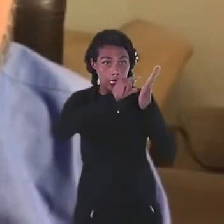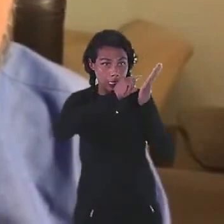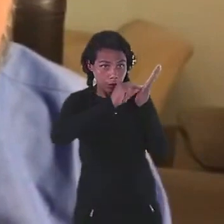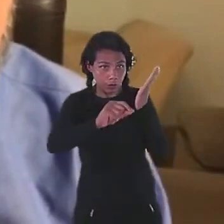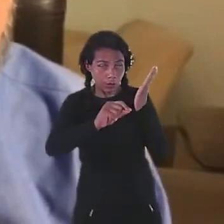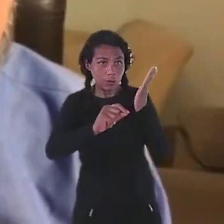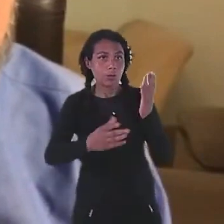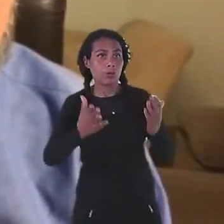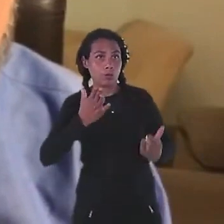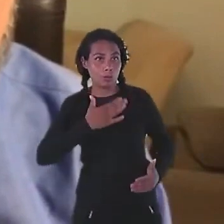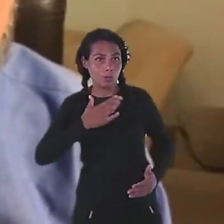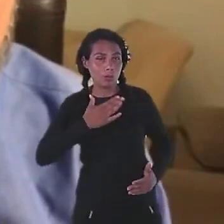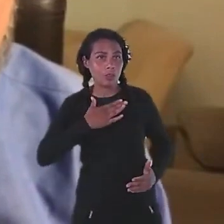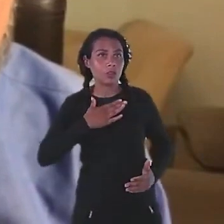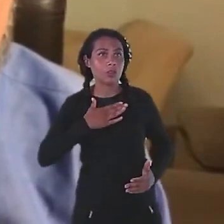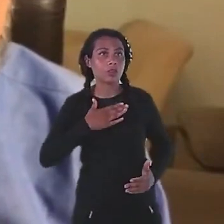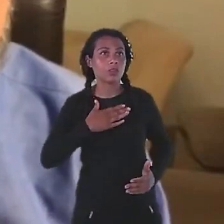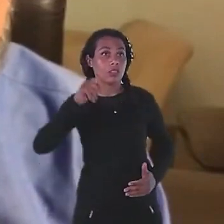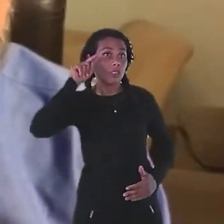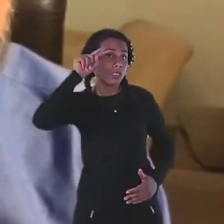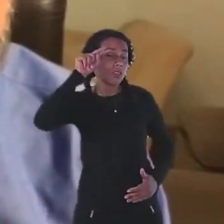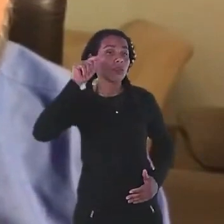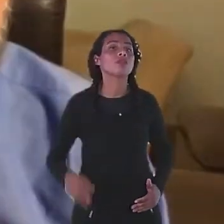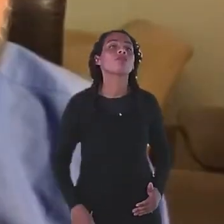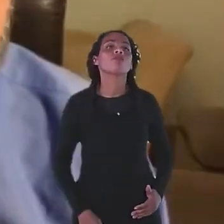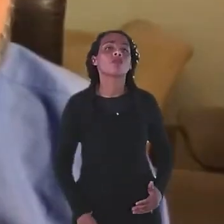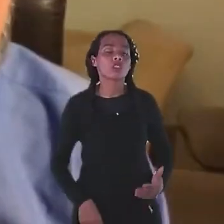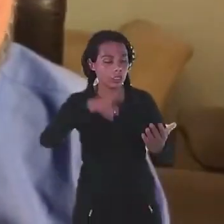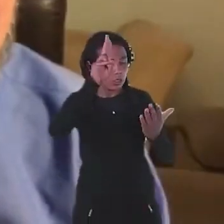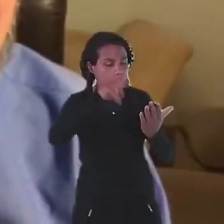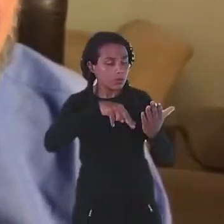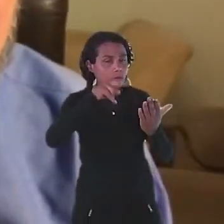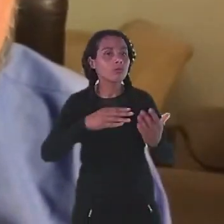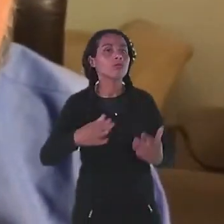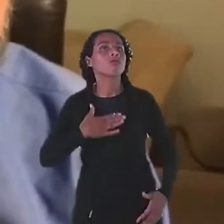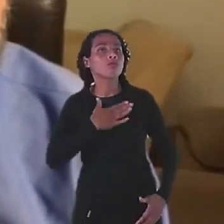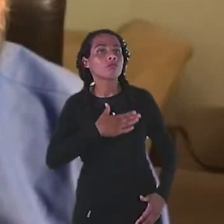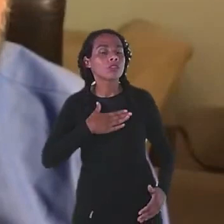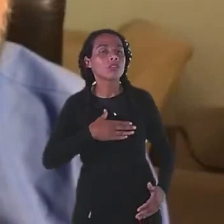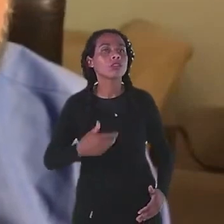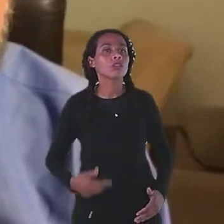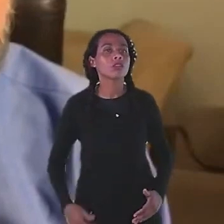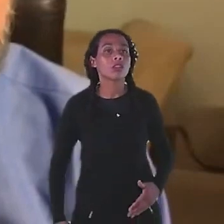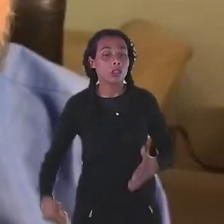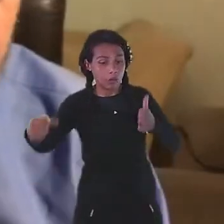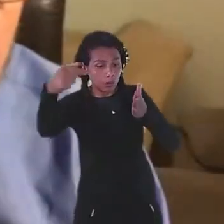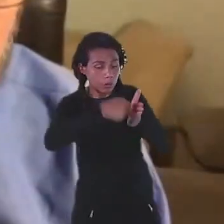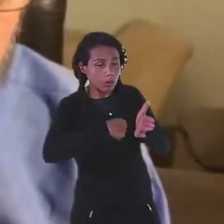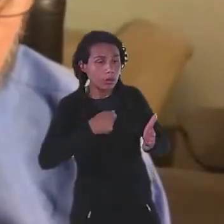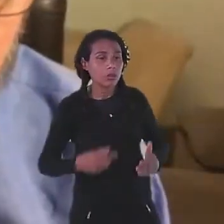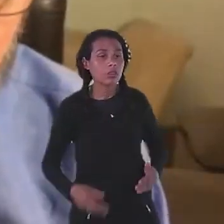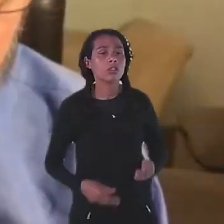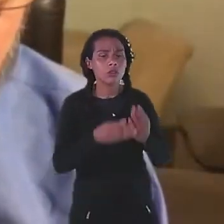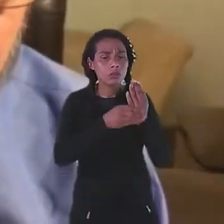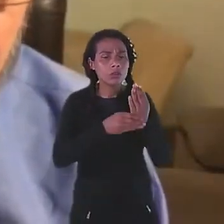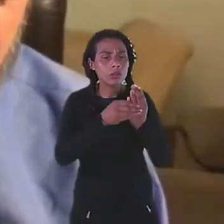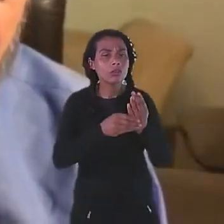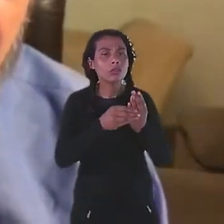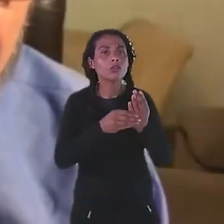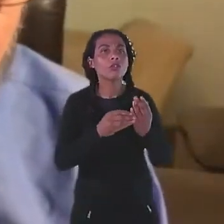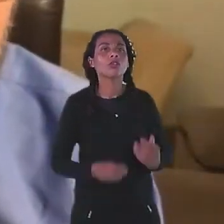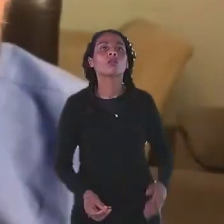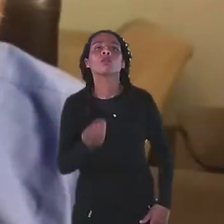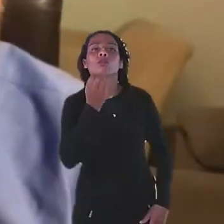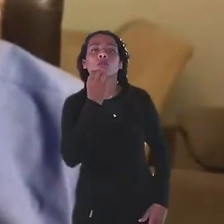American e tinha gostado muito do jeito que eu escrevi, porque eu não pensava em escrever, né, um livro. E eu falei, não, eu tenho esse